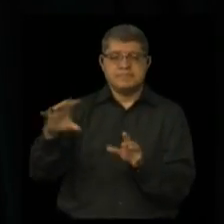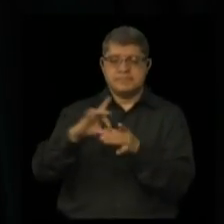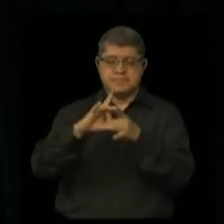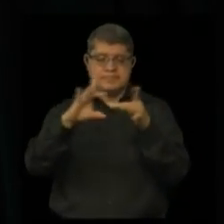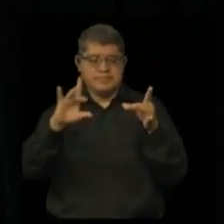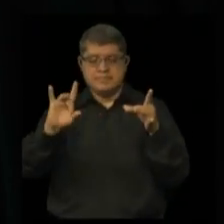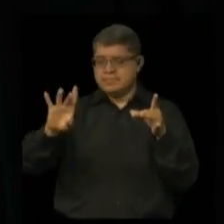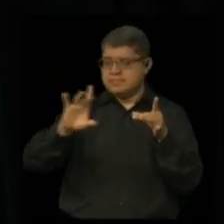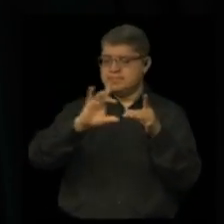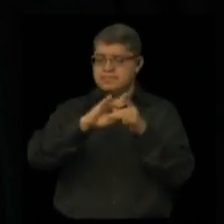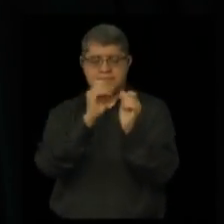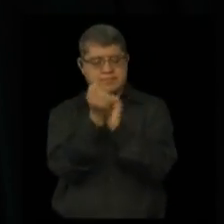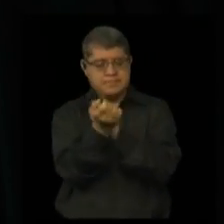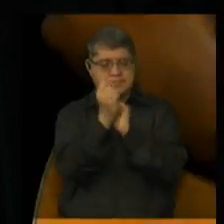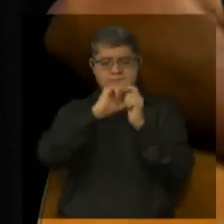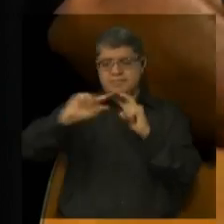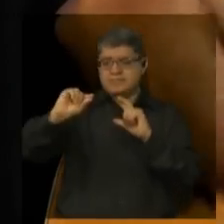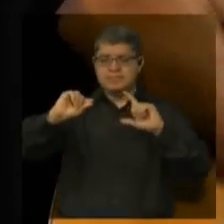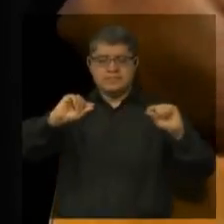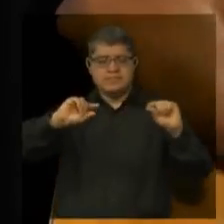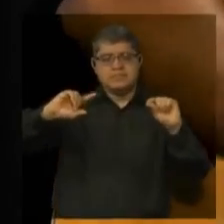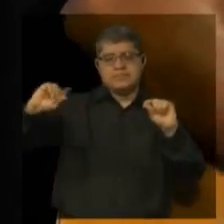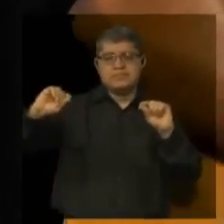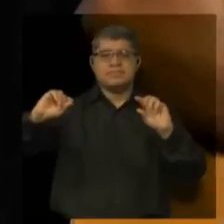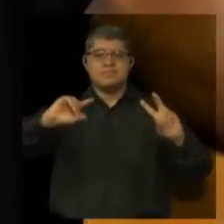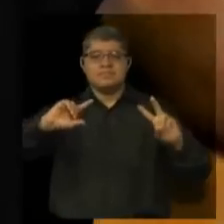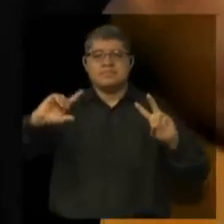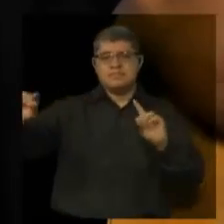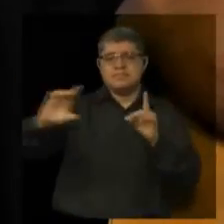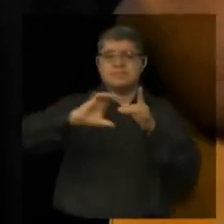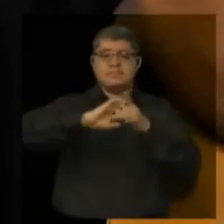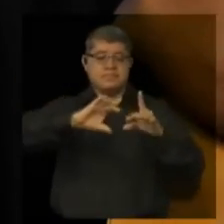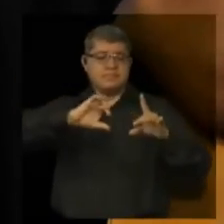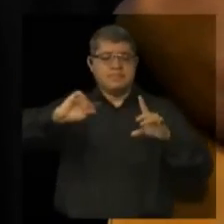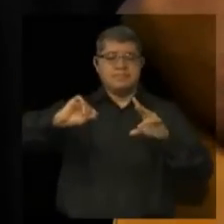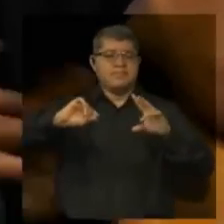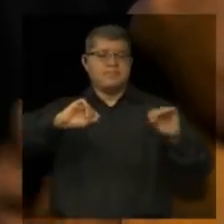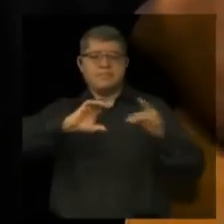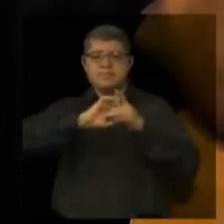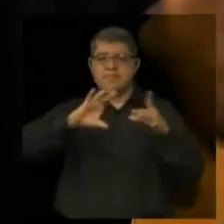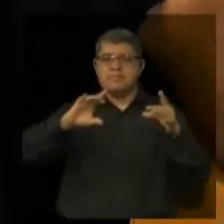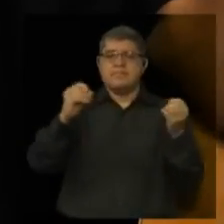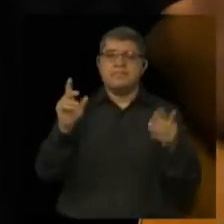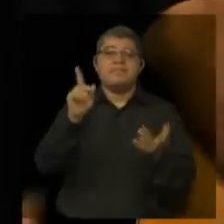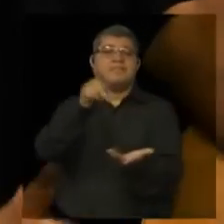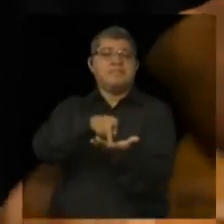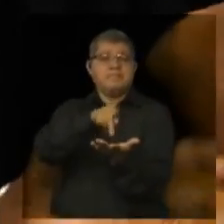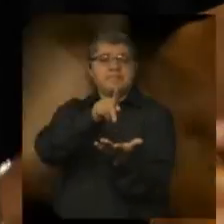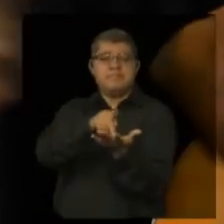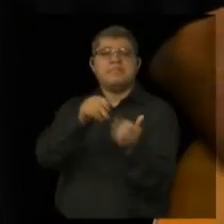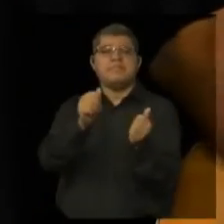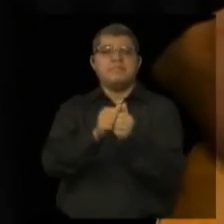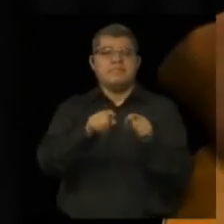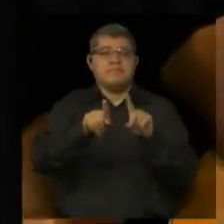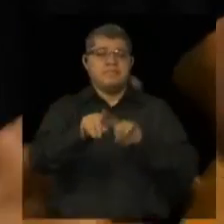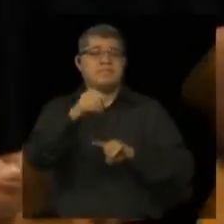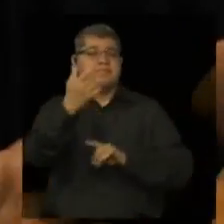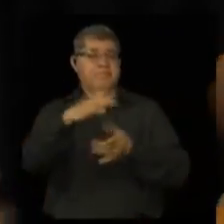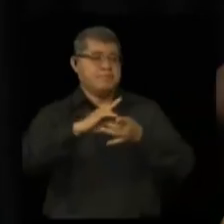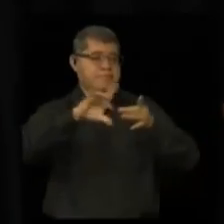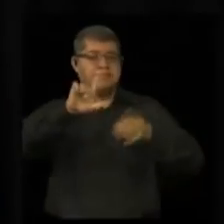Liberdade só é livre quando escapa, pá. A liberdade só é livre quando escapa, pá.